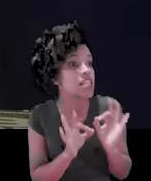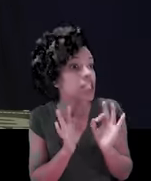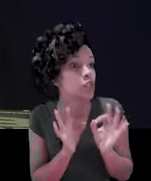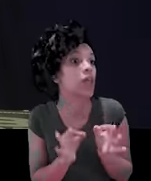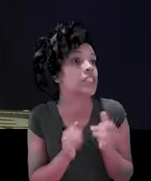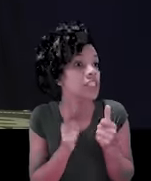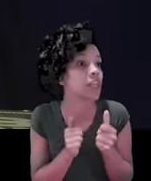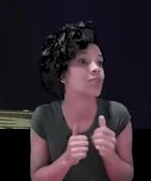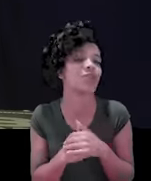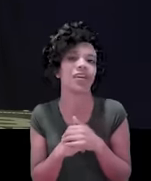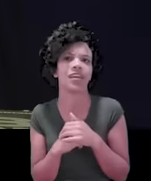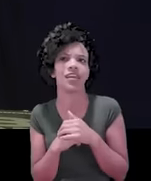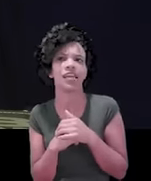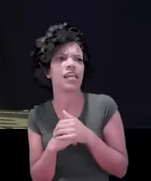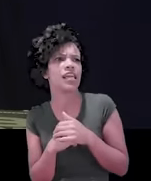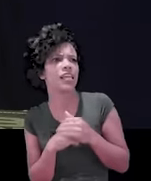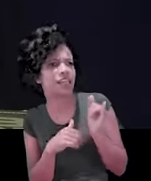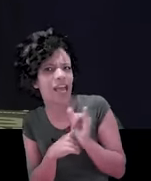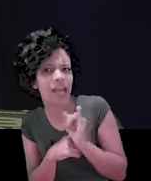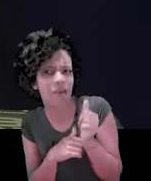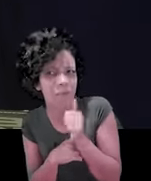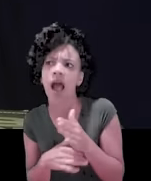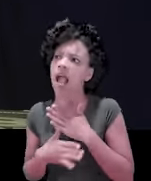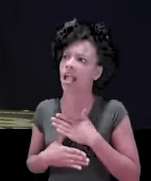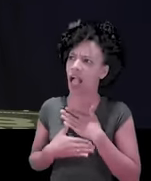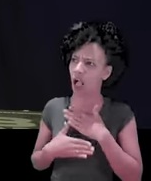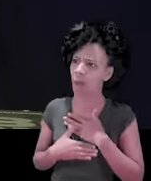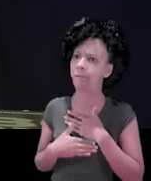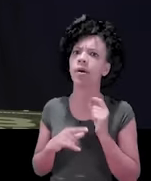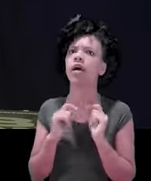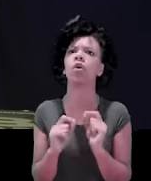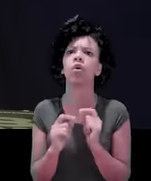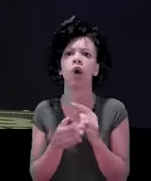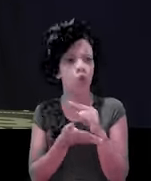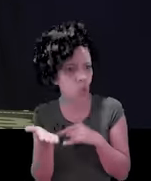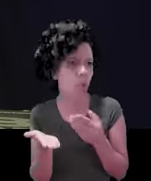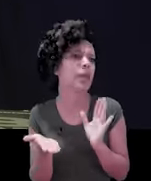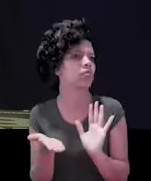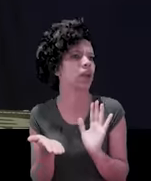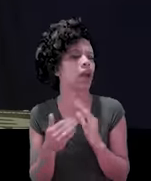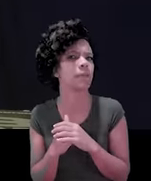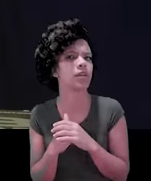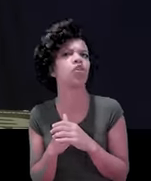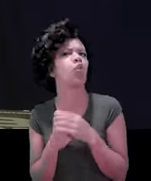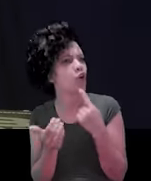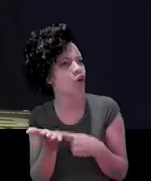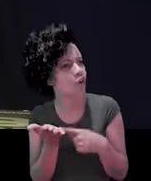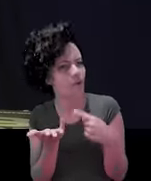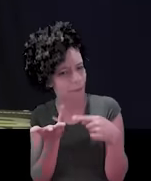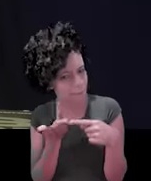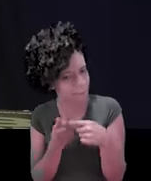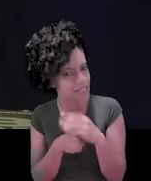dias em casa é tão setor e a minha irmã que tava calma ele dizendo que a humano pode alguém para achar o documento dele né e ele falou